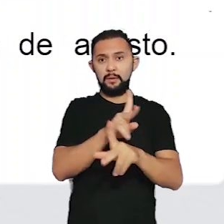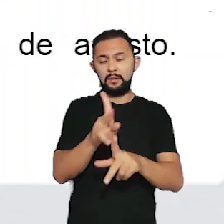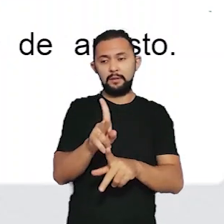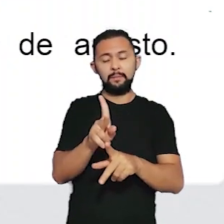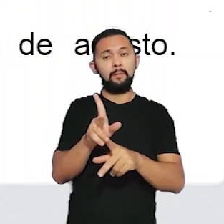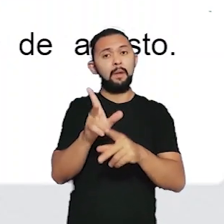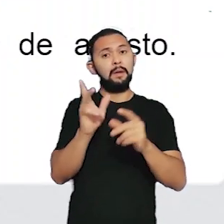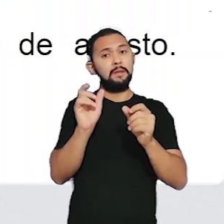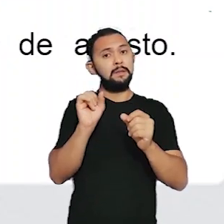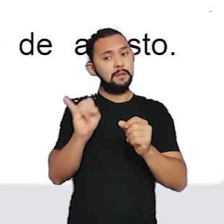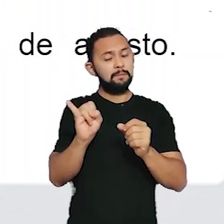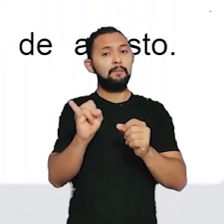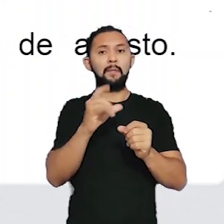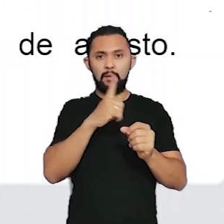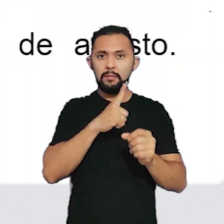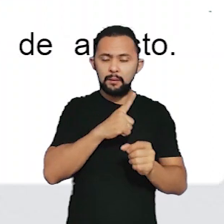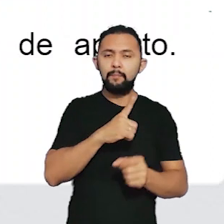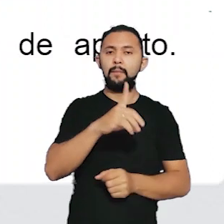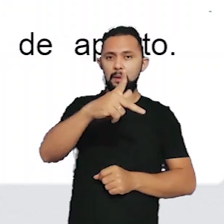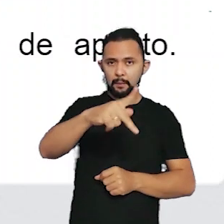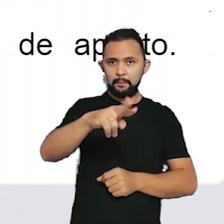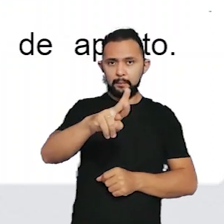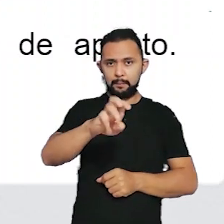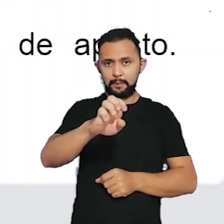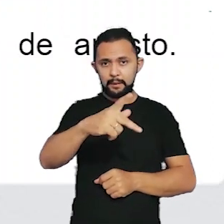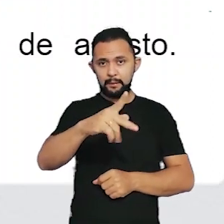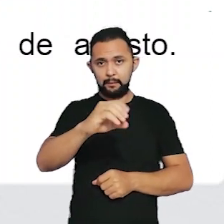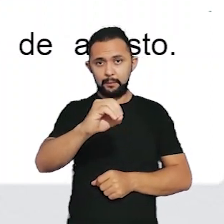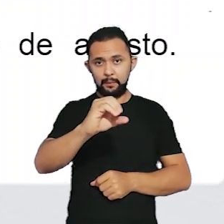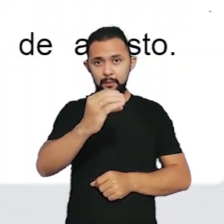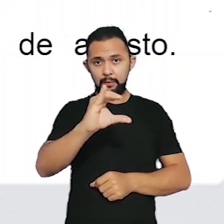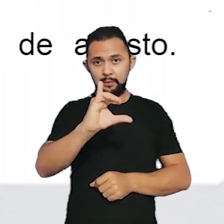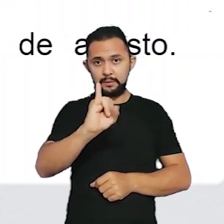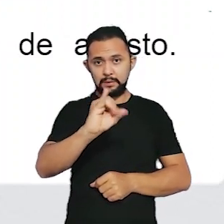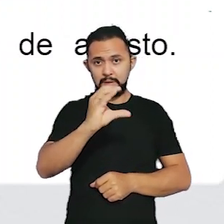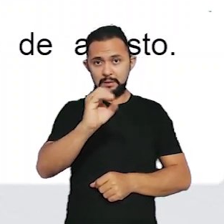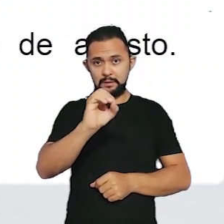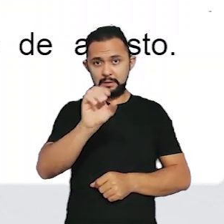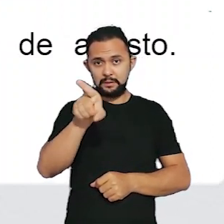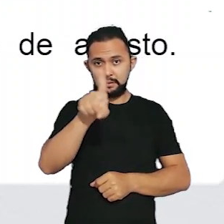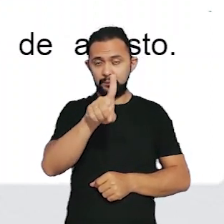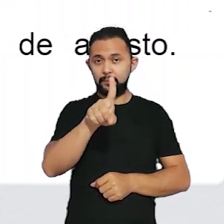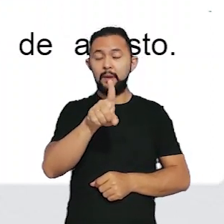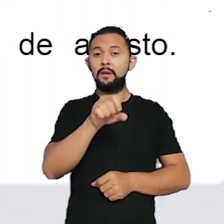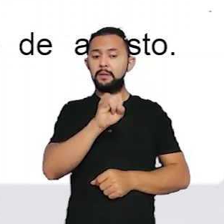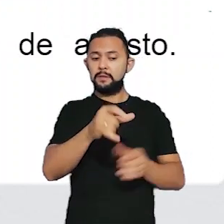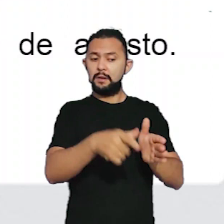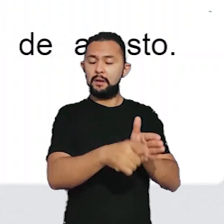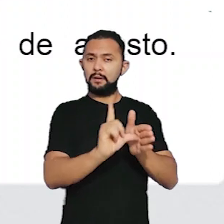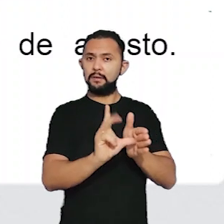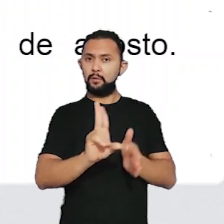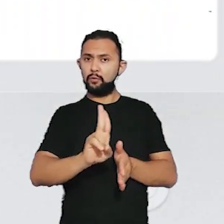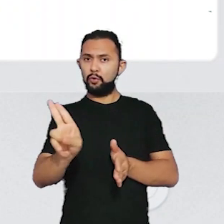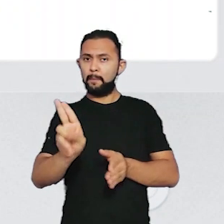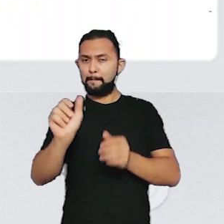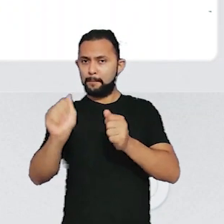vão vir com a preposição, só que aí eu olho para a palavra que está antes dessa preposição. Se for um nome, lembrando que